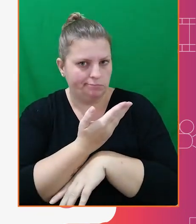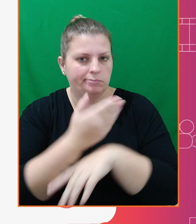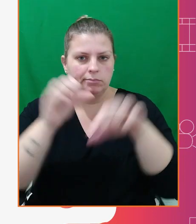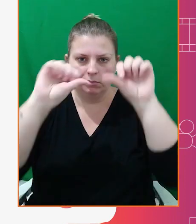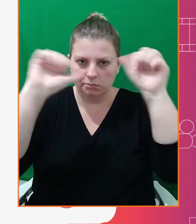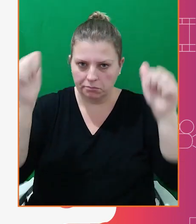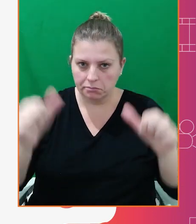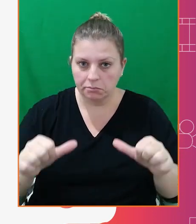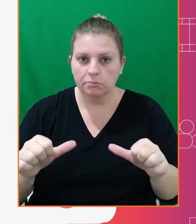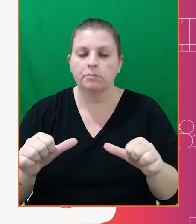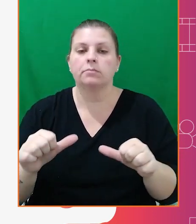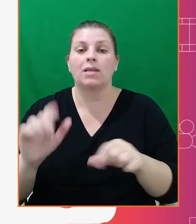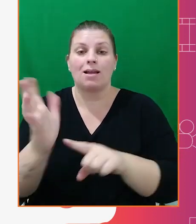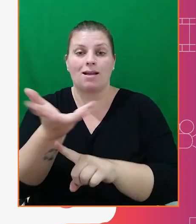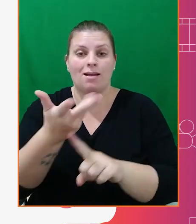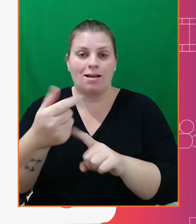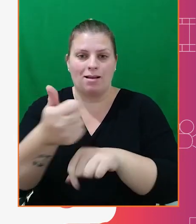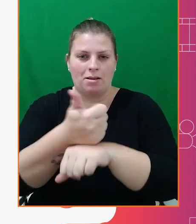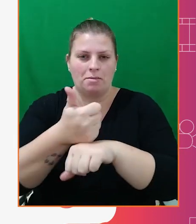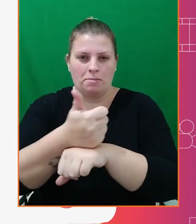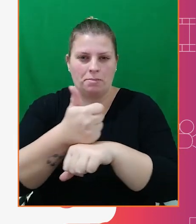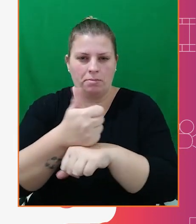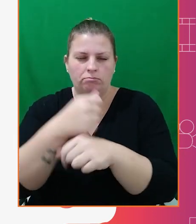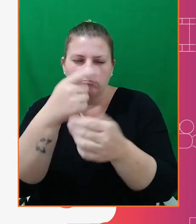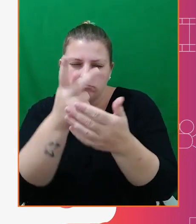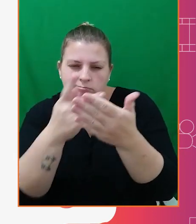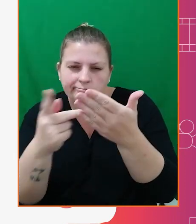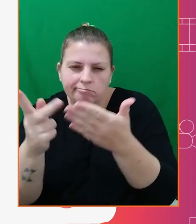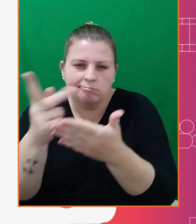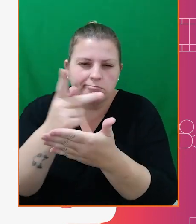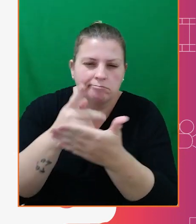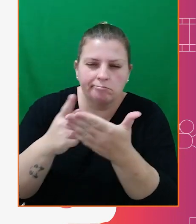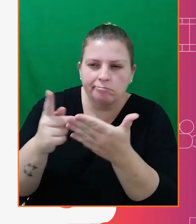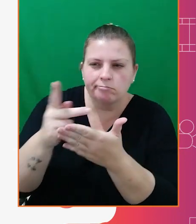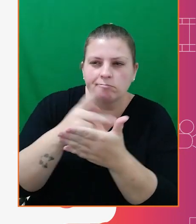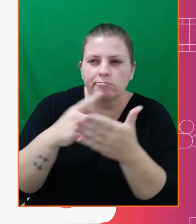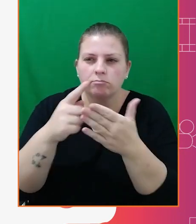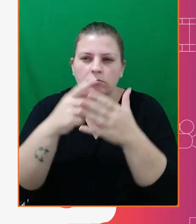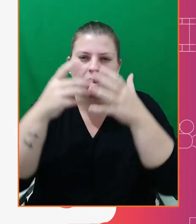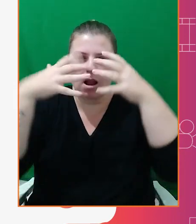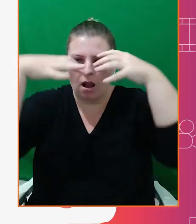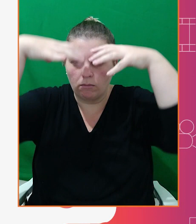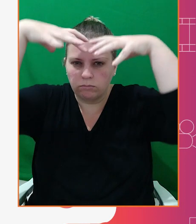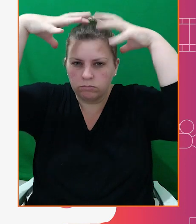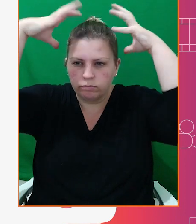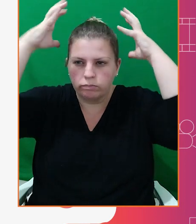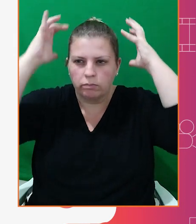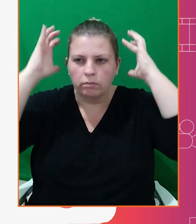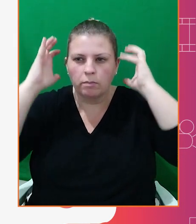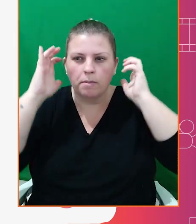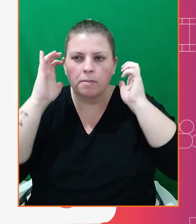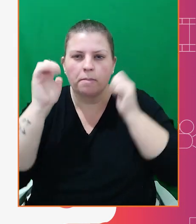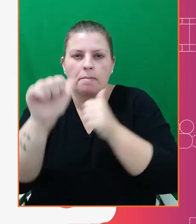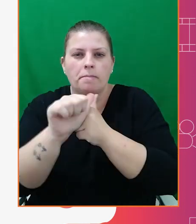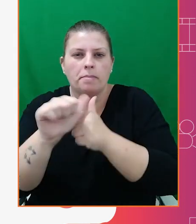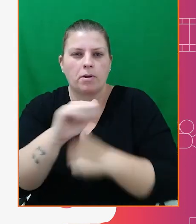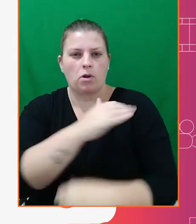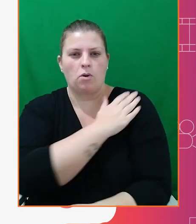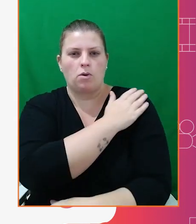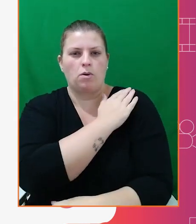é interessante notar que os artistas desenharam o personagem com seu cabelo bem próximo dos